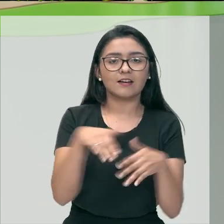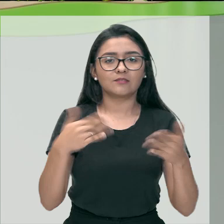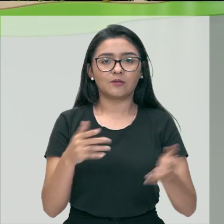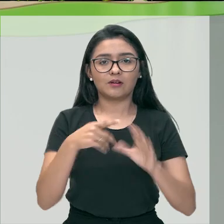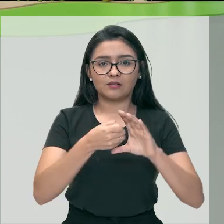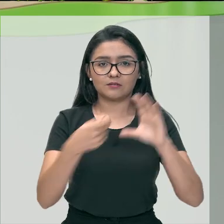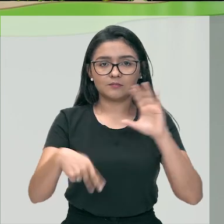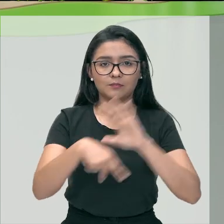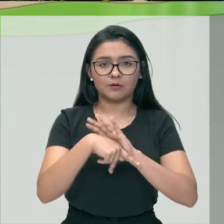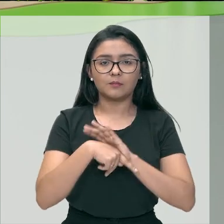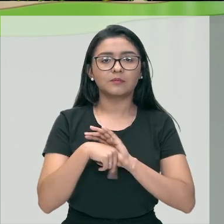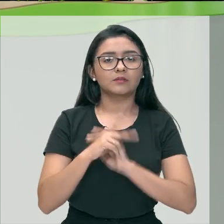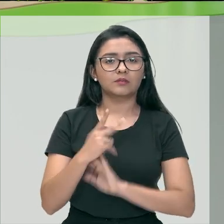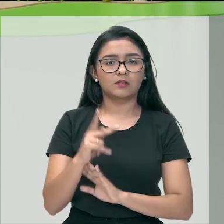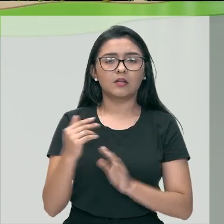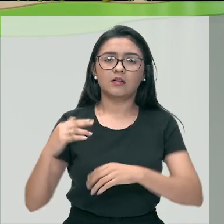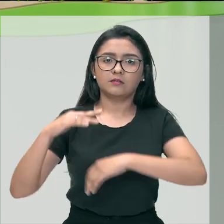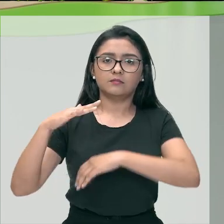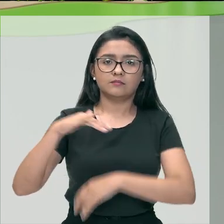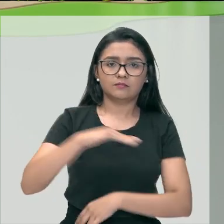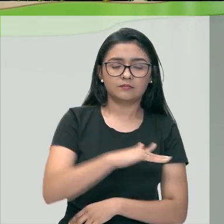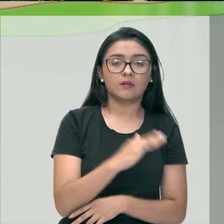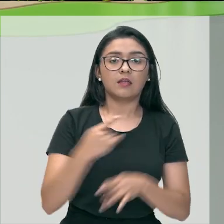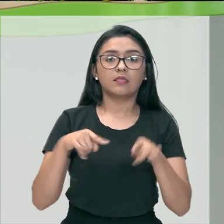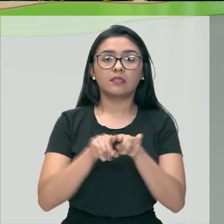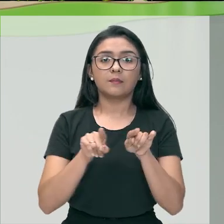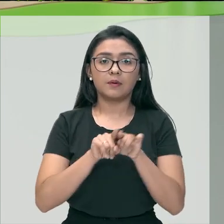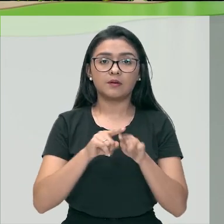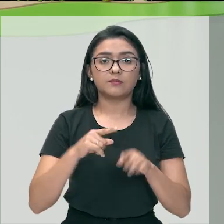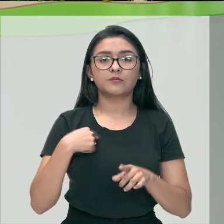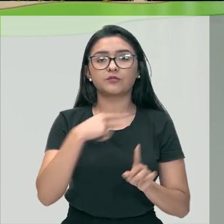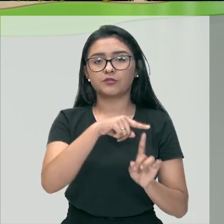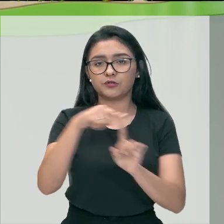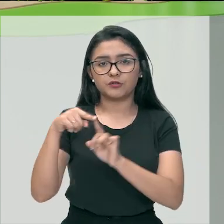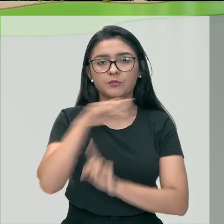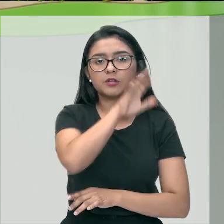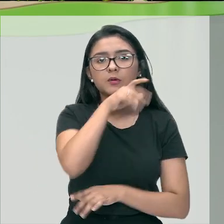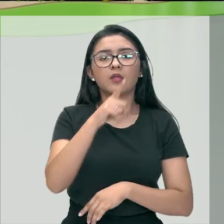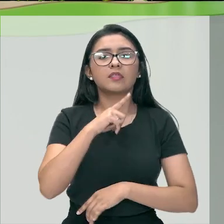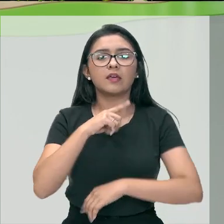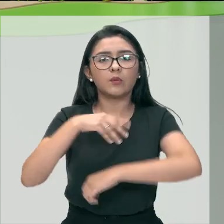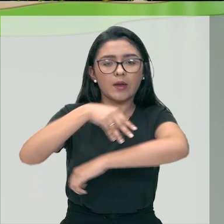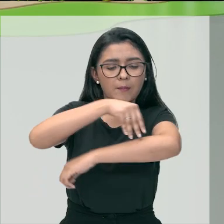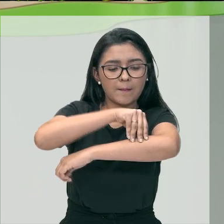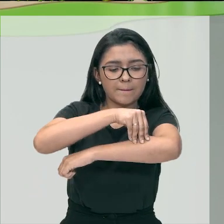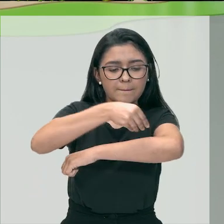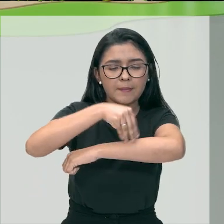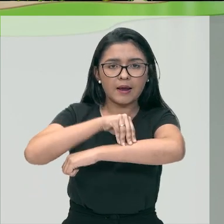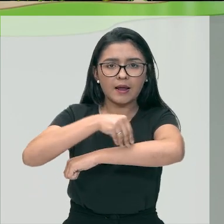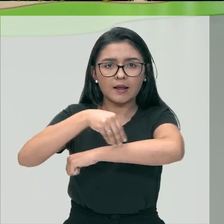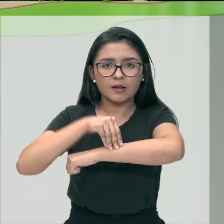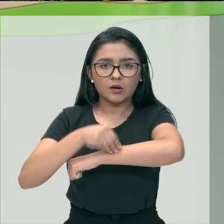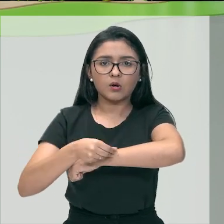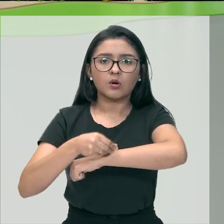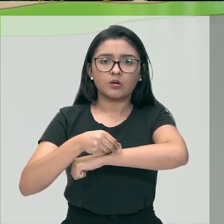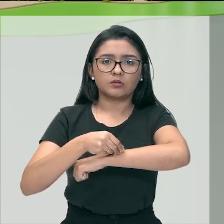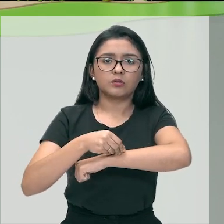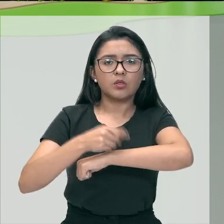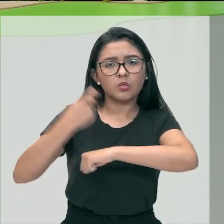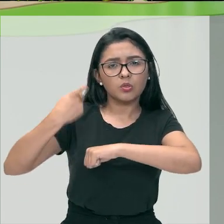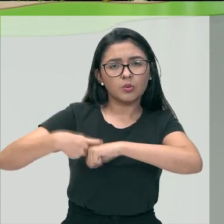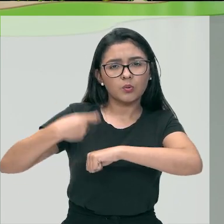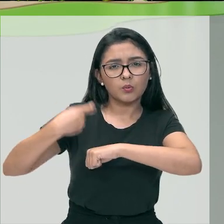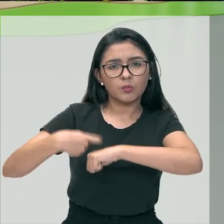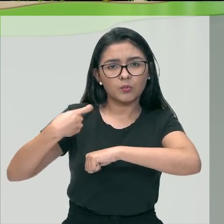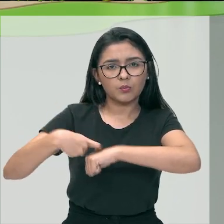características que você pode observar, além de rastejar, esses animais eles possuem uma pele, né, mais espessa, mais grossa,